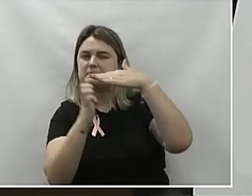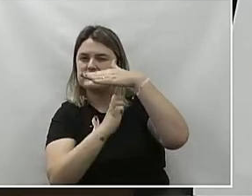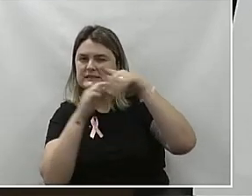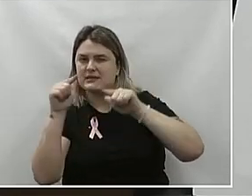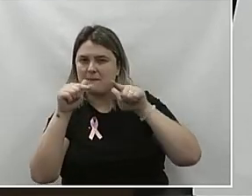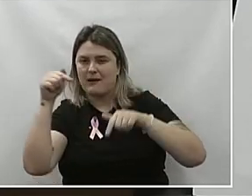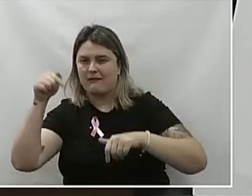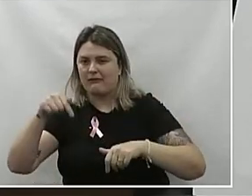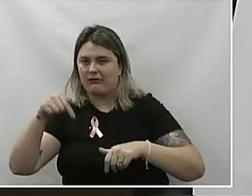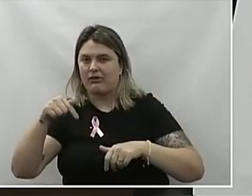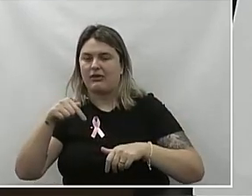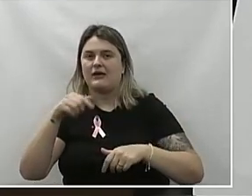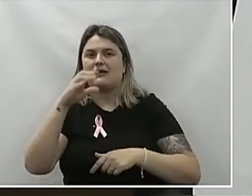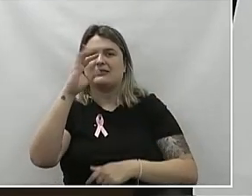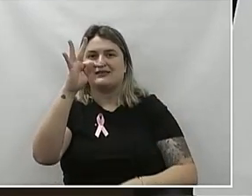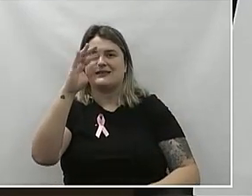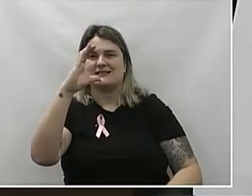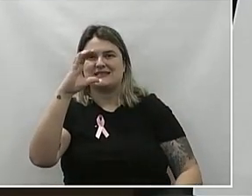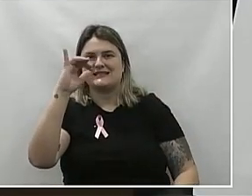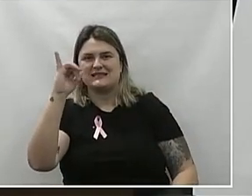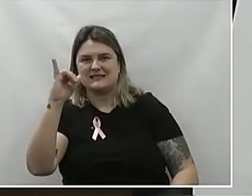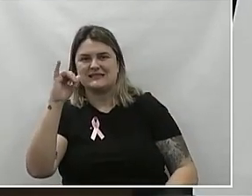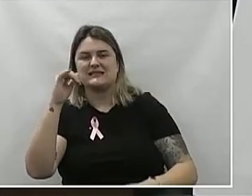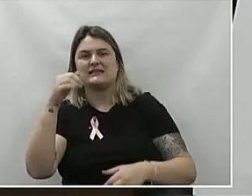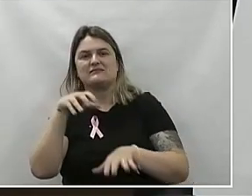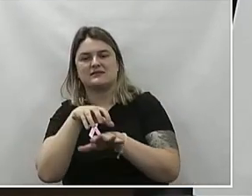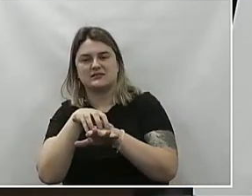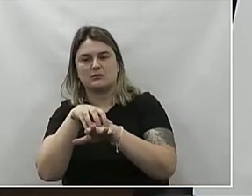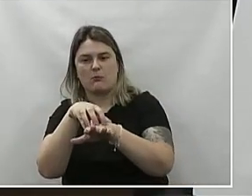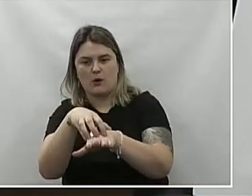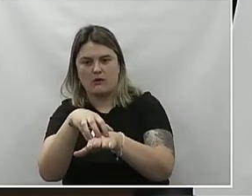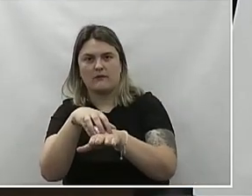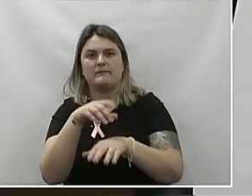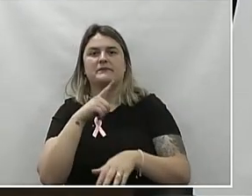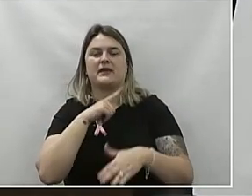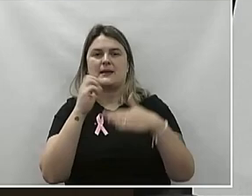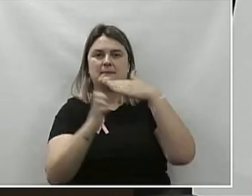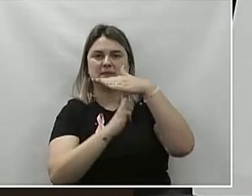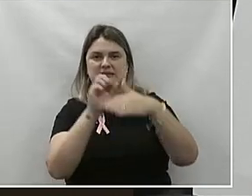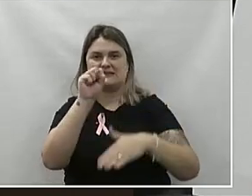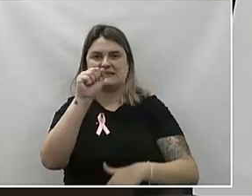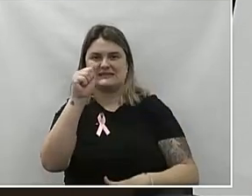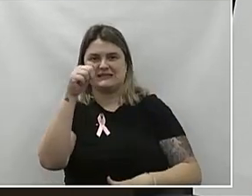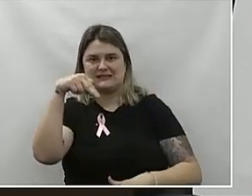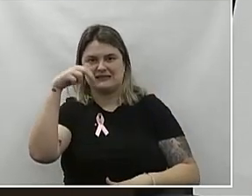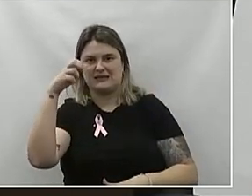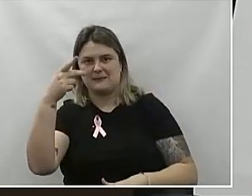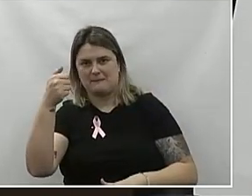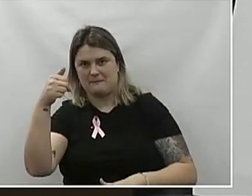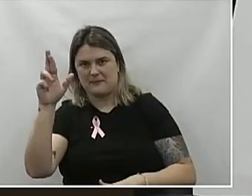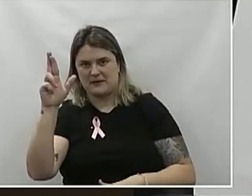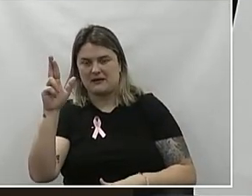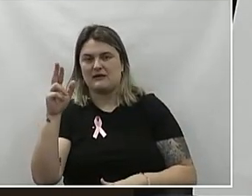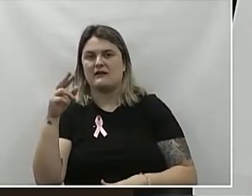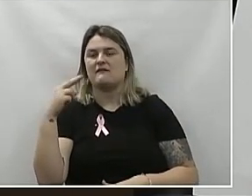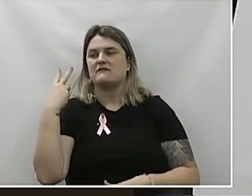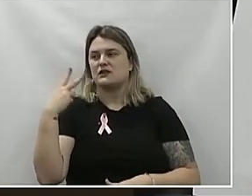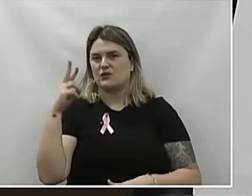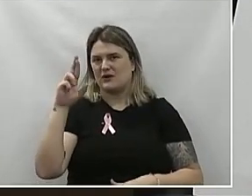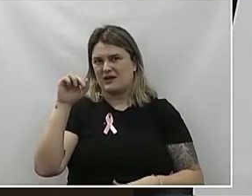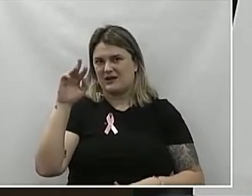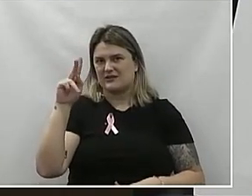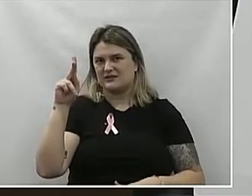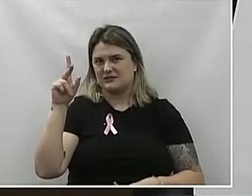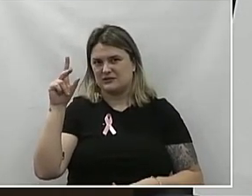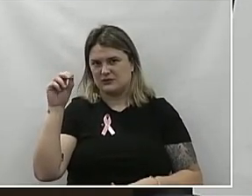da Vitória nós temos a TCI transporte nós temos a Sanepar como nobre amigo Vereador rádio que já falou